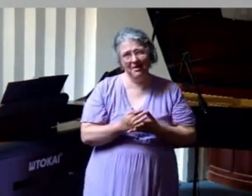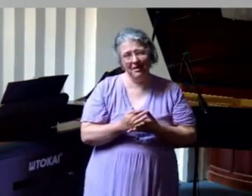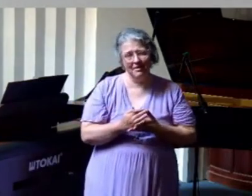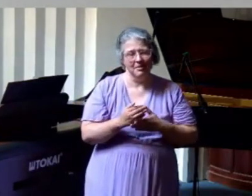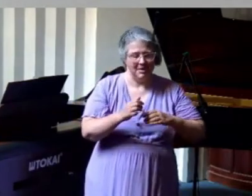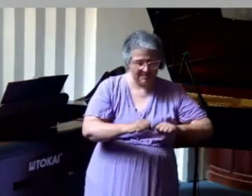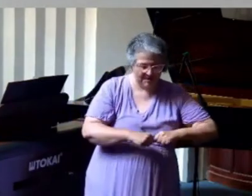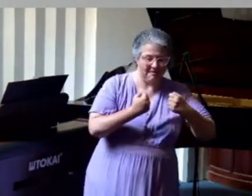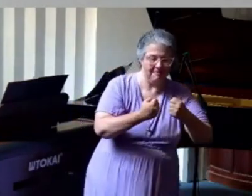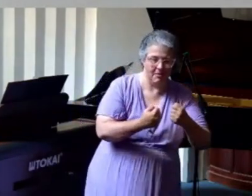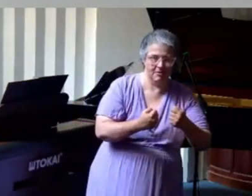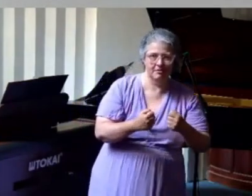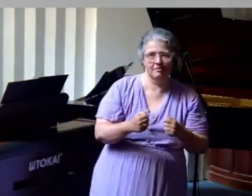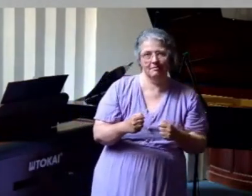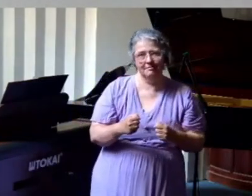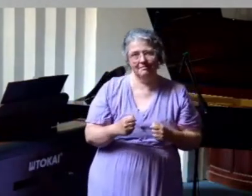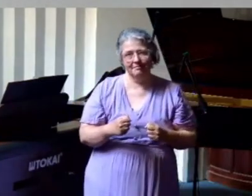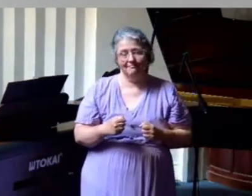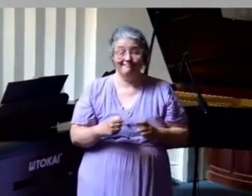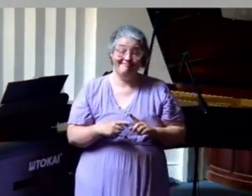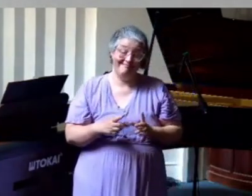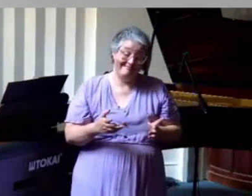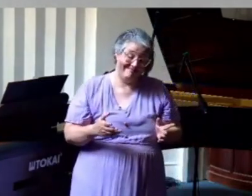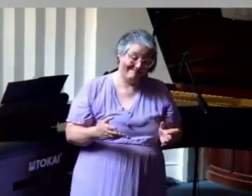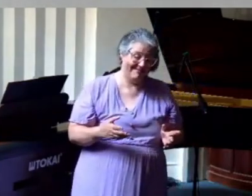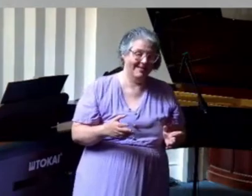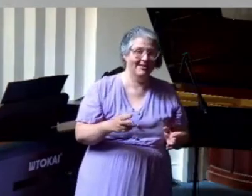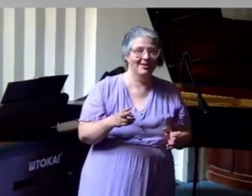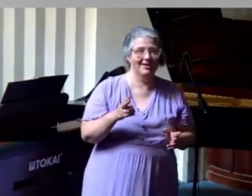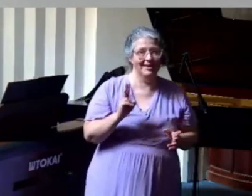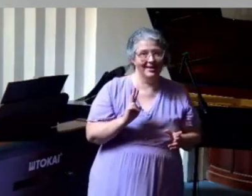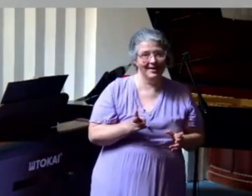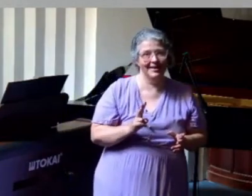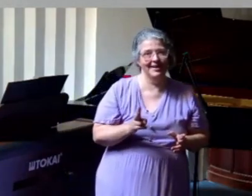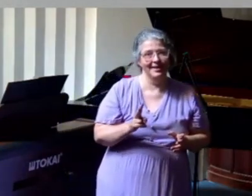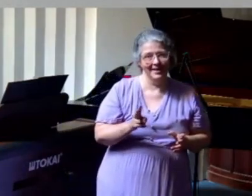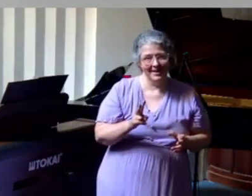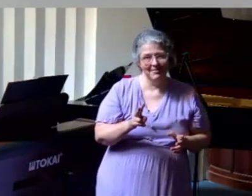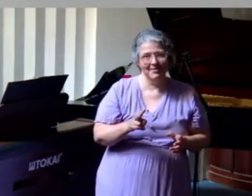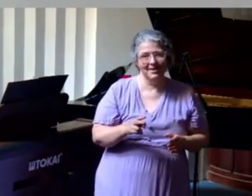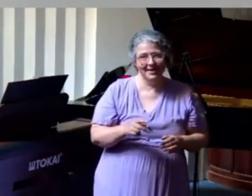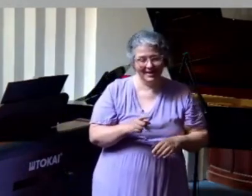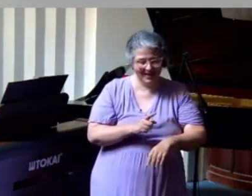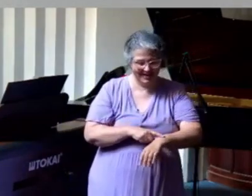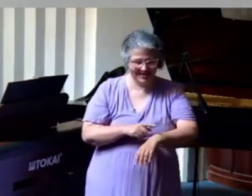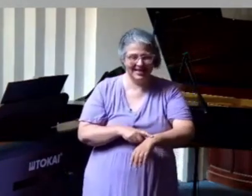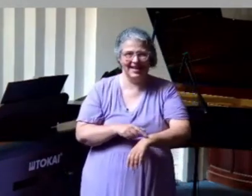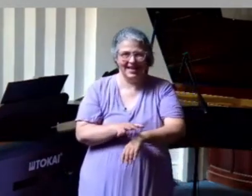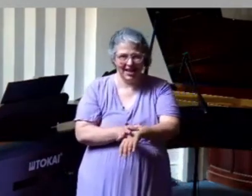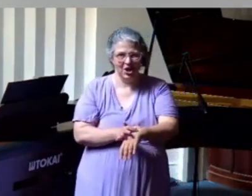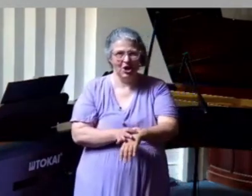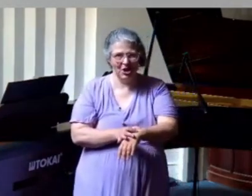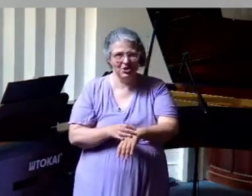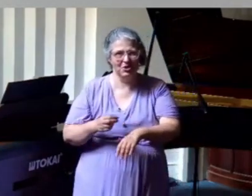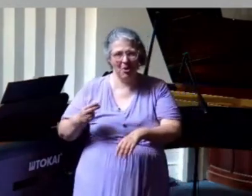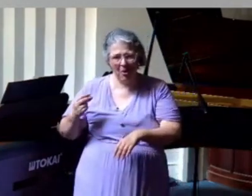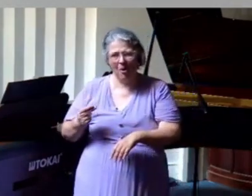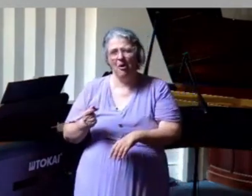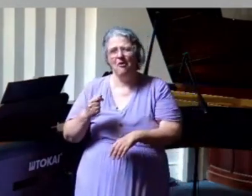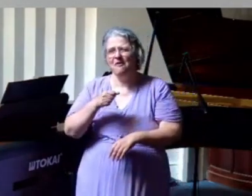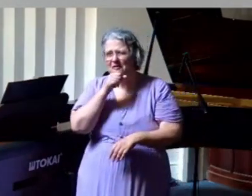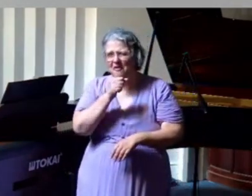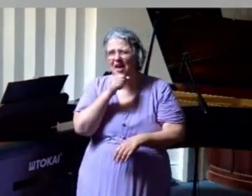impulso do que persistência, lembra que até relógios acorda funcionam por décadas e décadas e vão até o